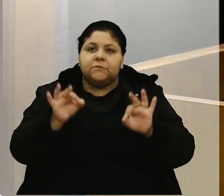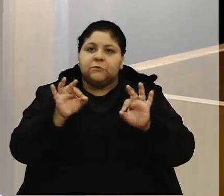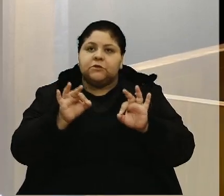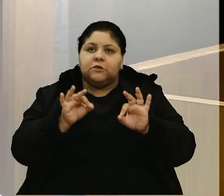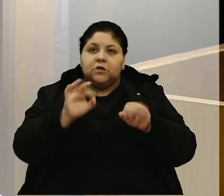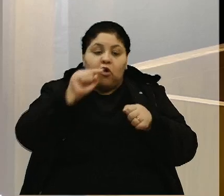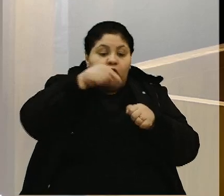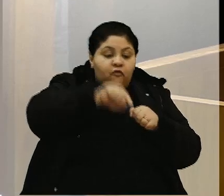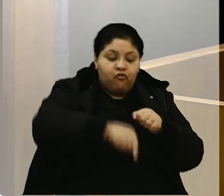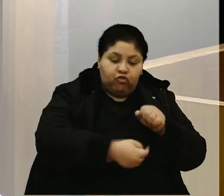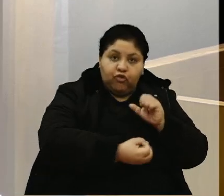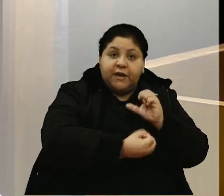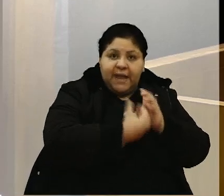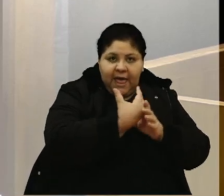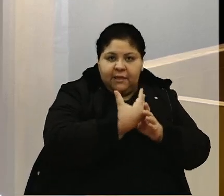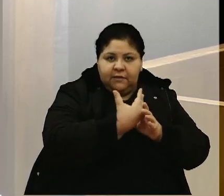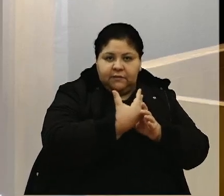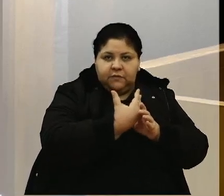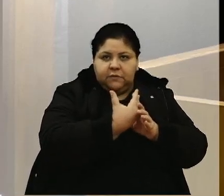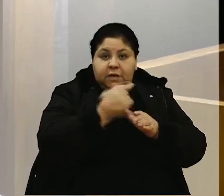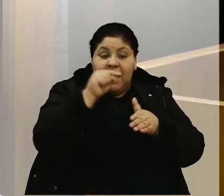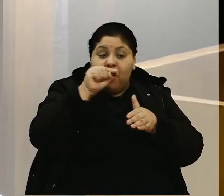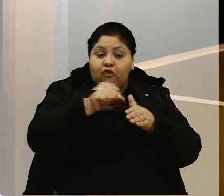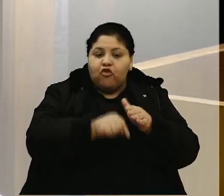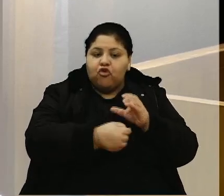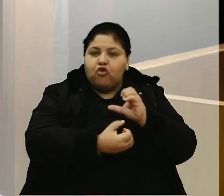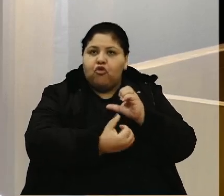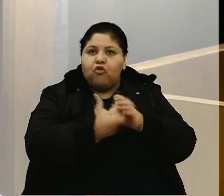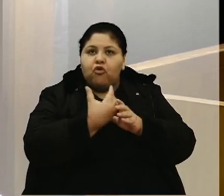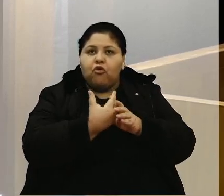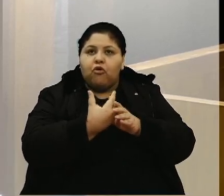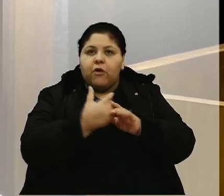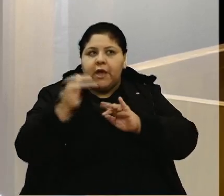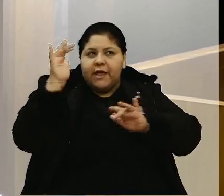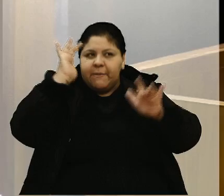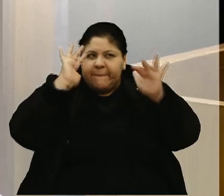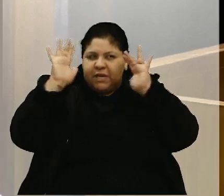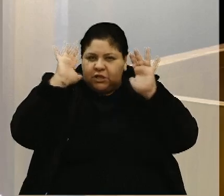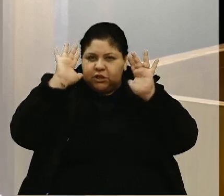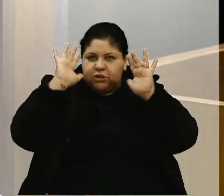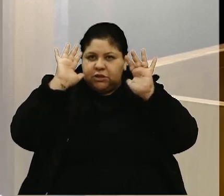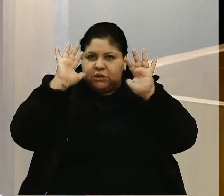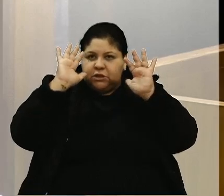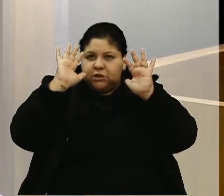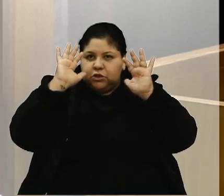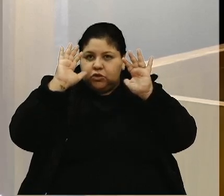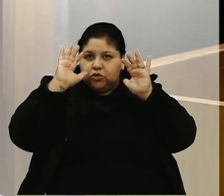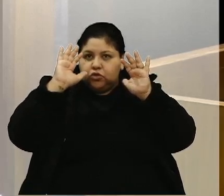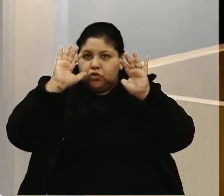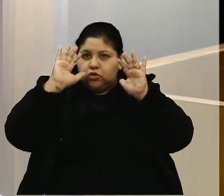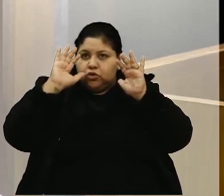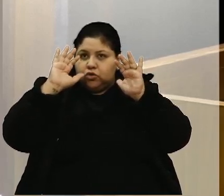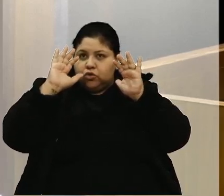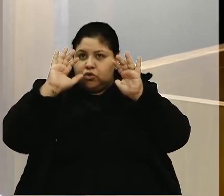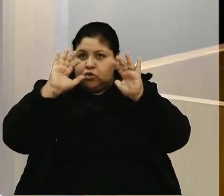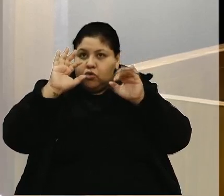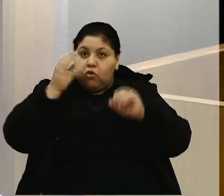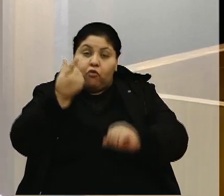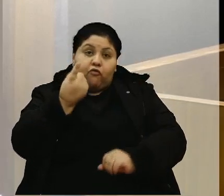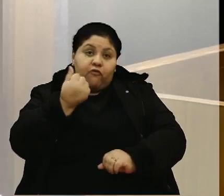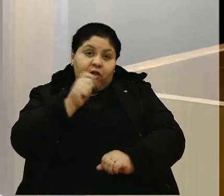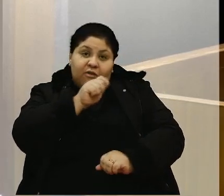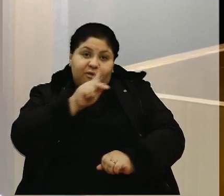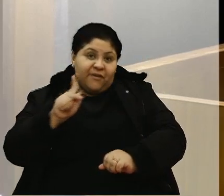fundo foi criado, ele foi criado prevendo a contribuição dos aposentados. O que de fato não